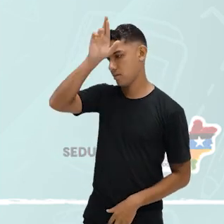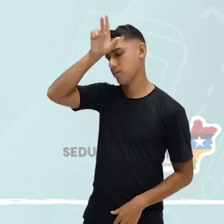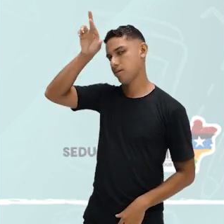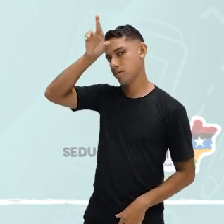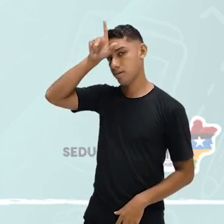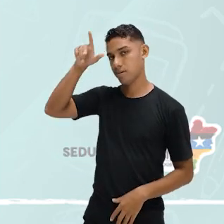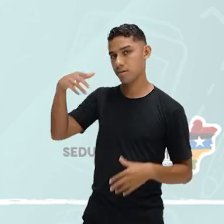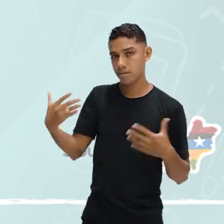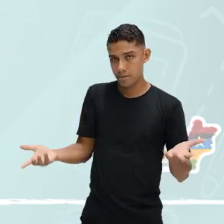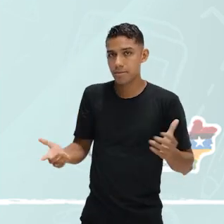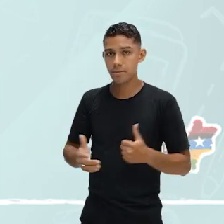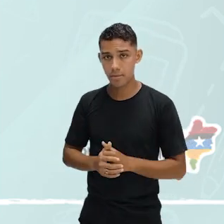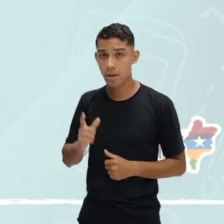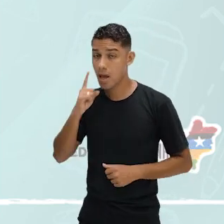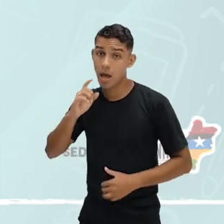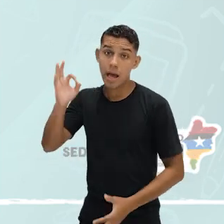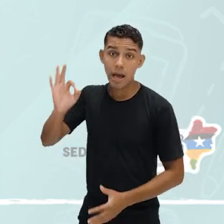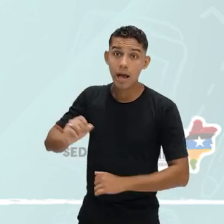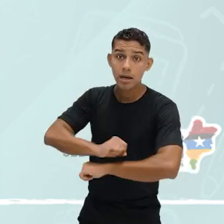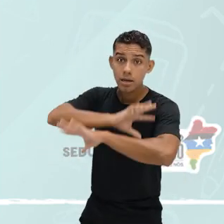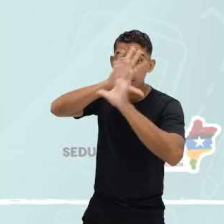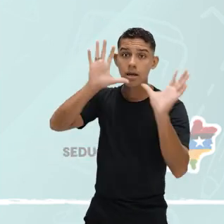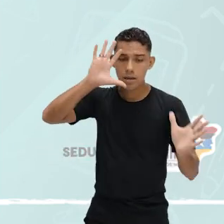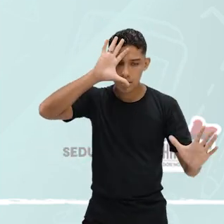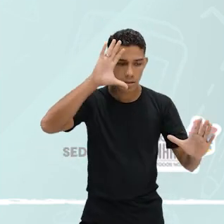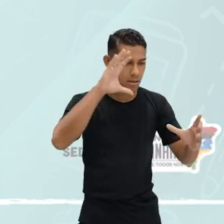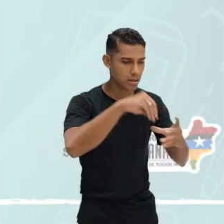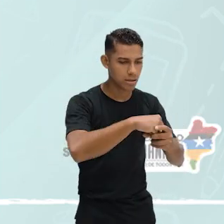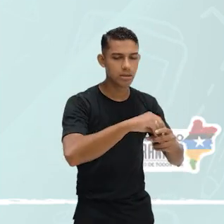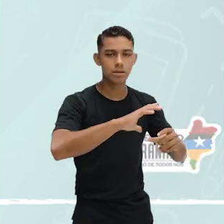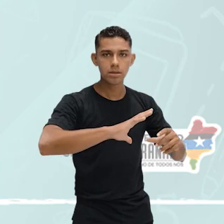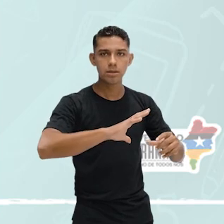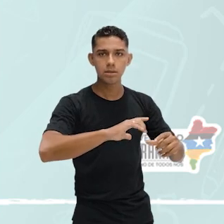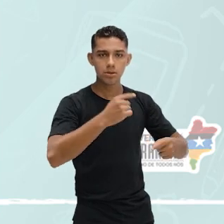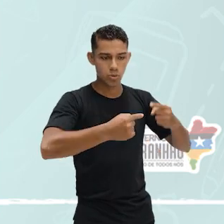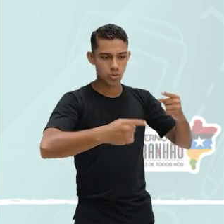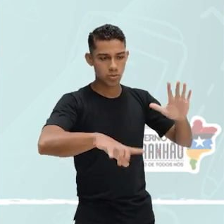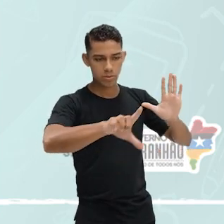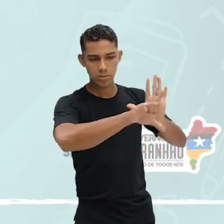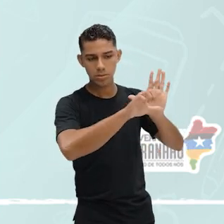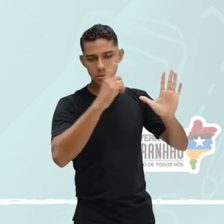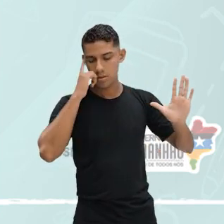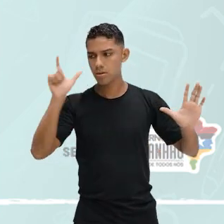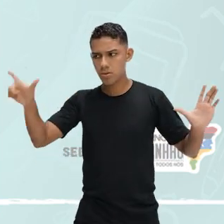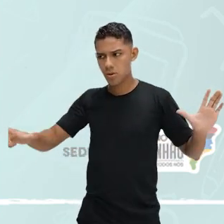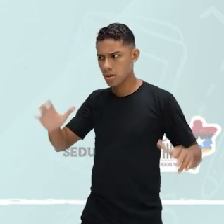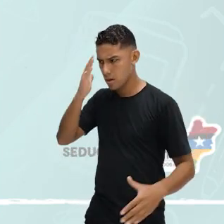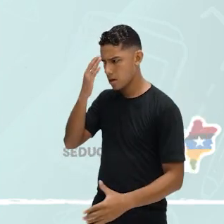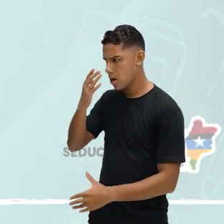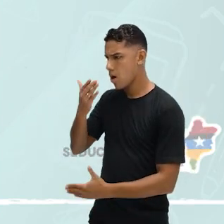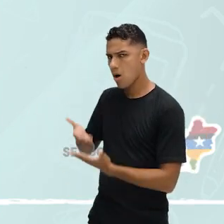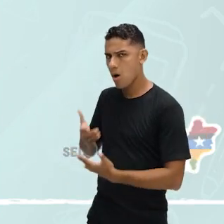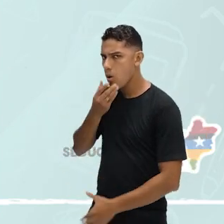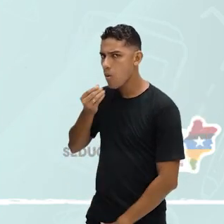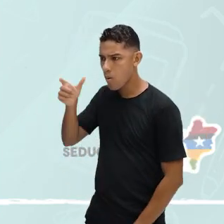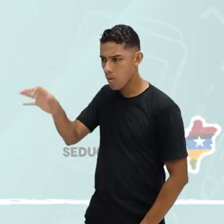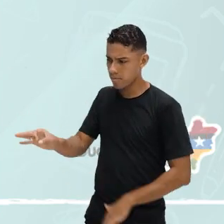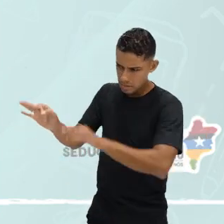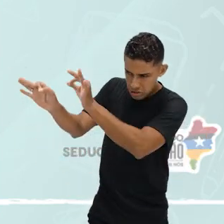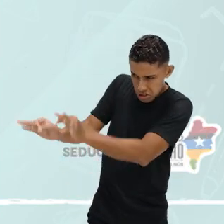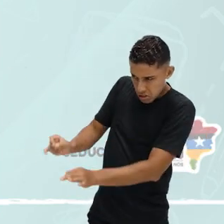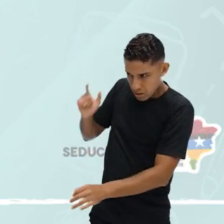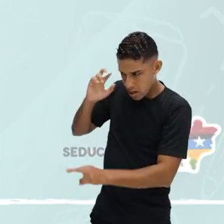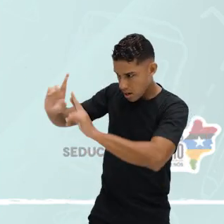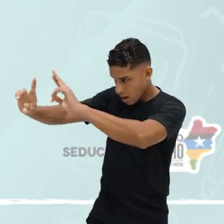ele passa, ele elabora em função desta insegurança, em função de não confiar na índole do outro, de não ter certeza